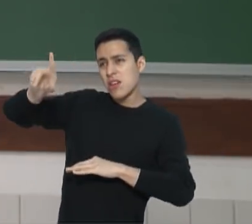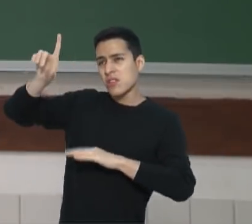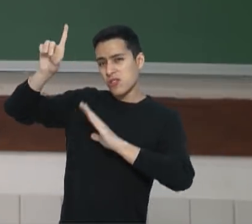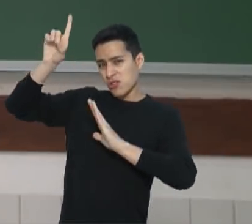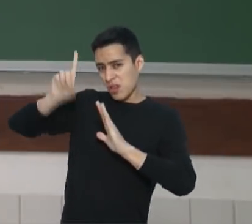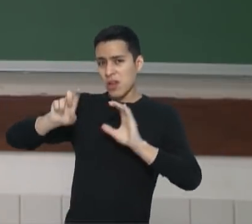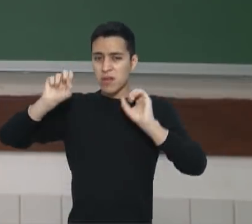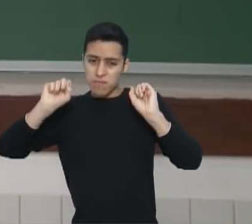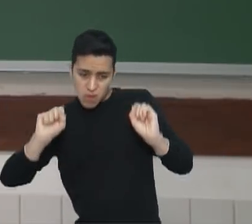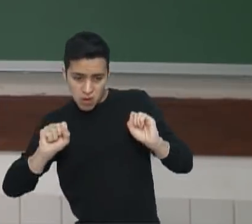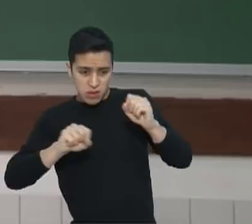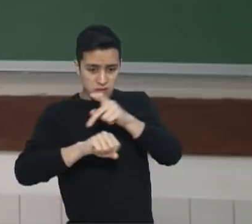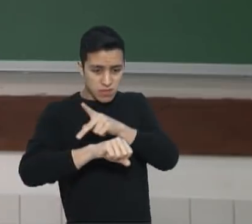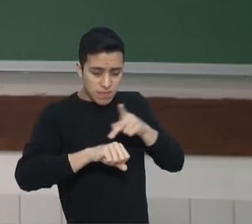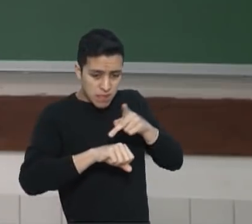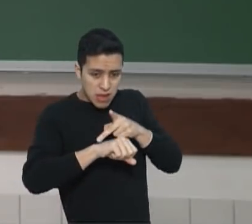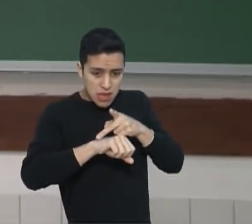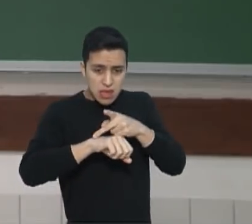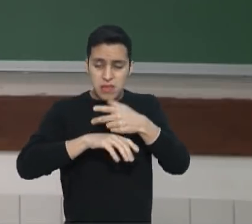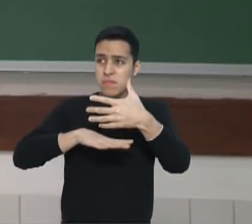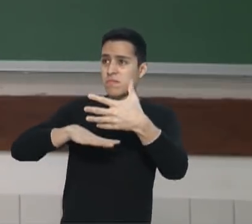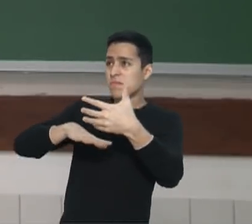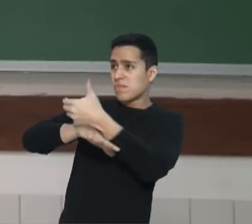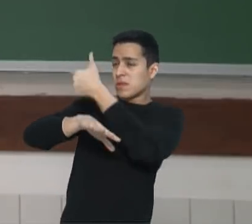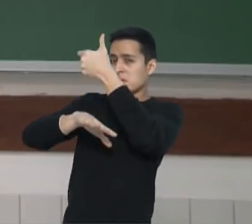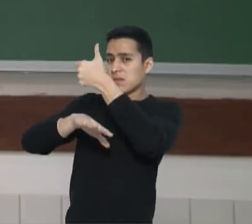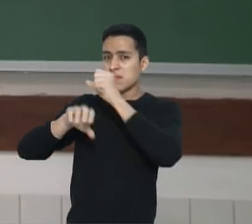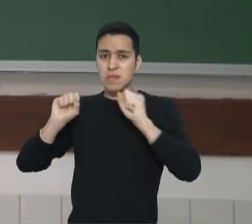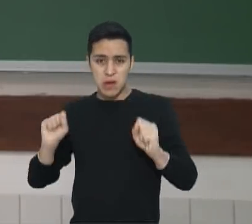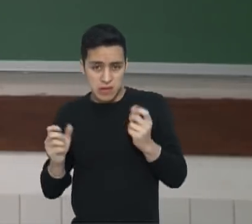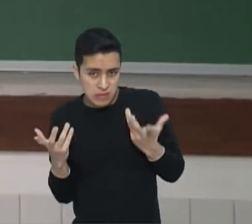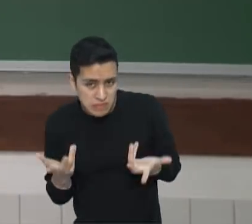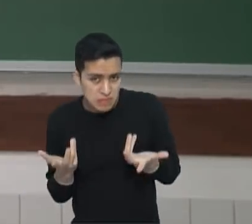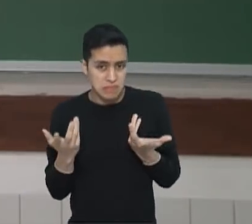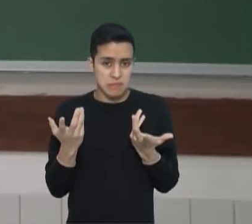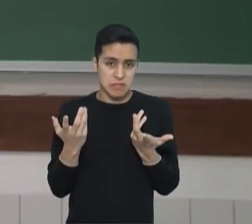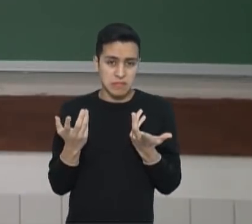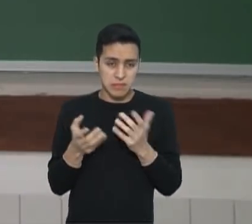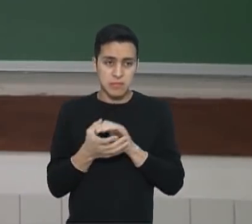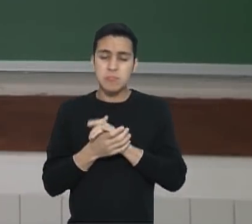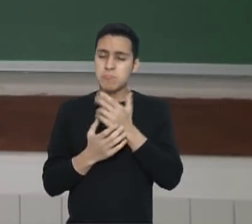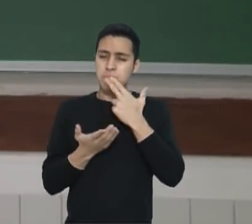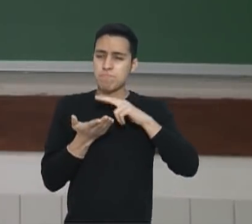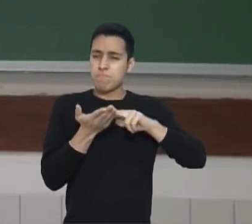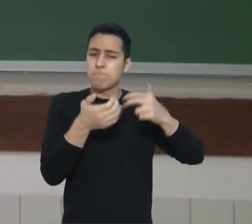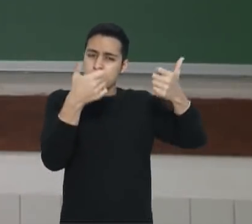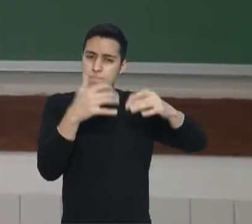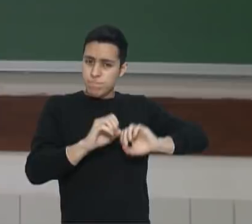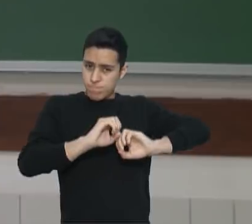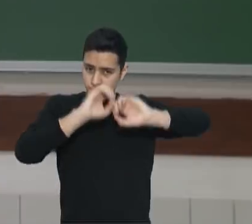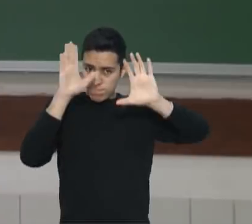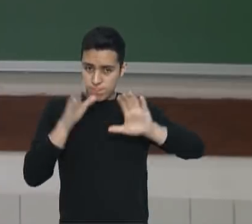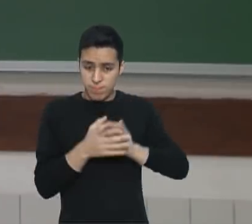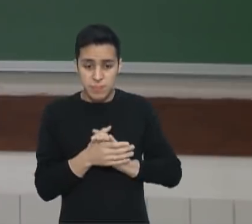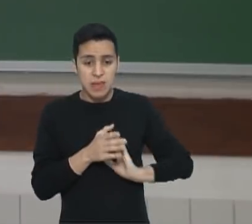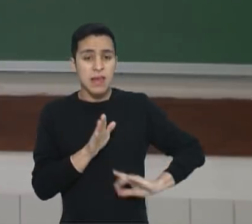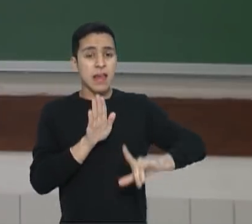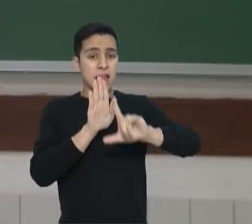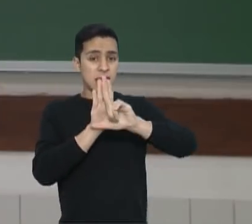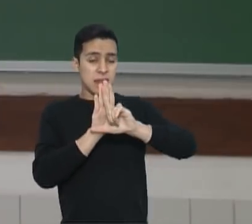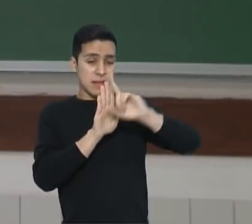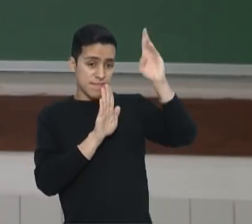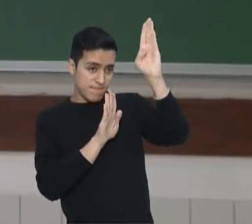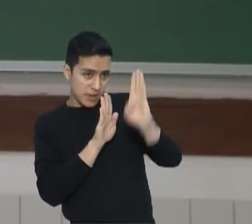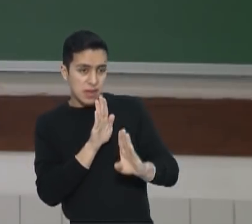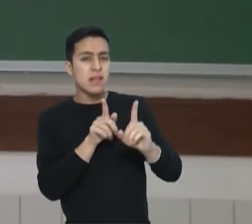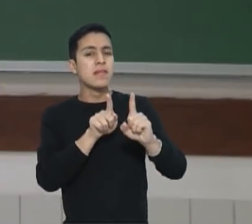de se separar da nação colonizadora, da sua metrópole. A Carta da ONU foi bastante importante nesse sentido. A legislação brasileira